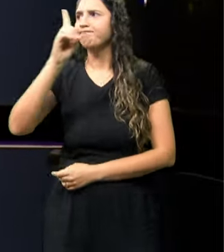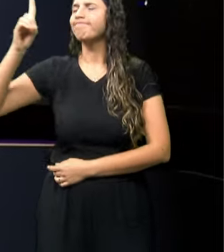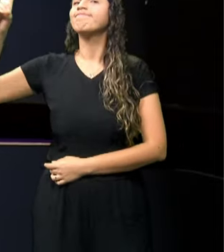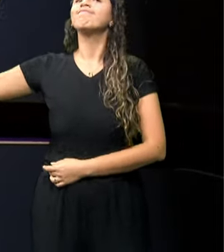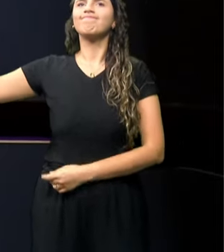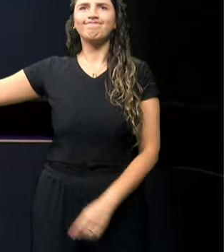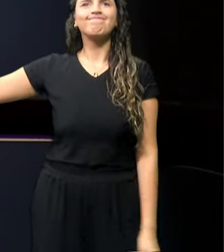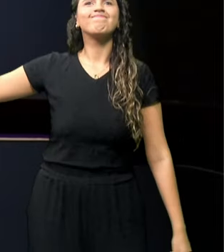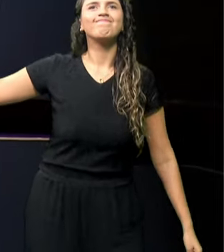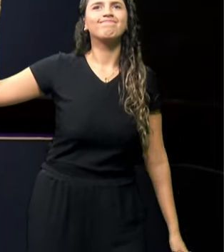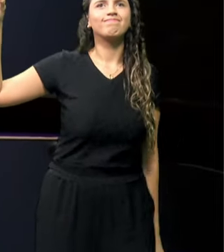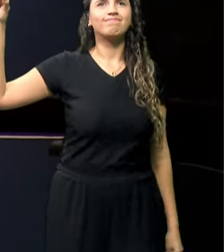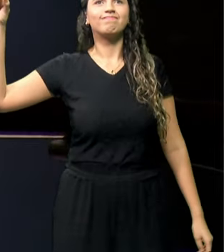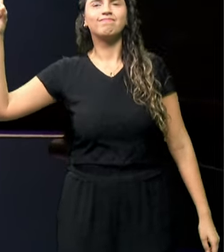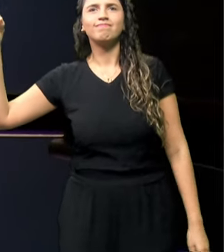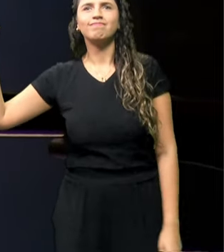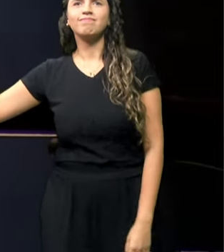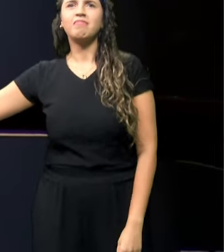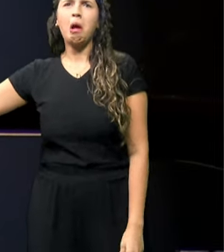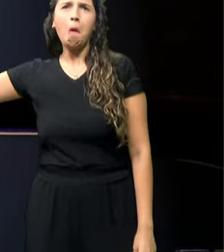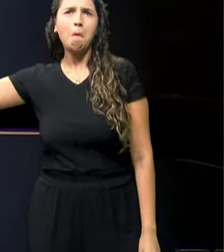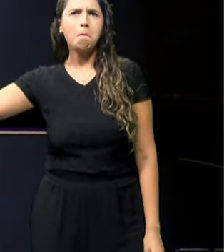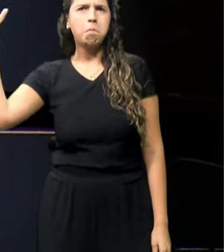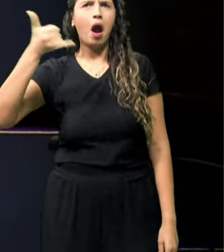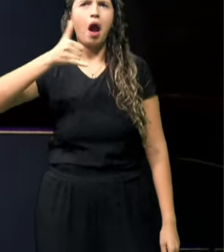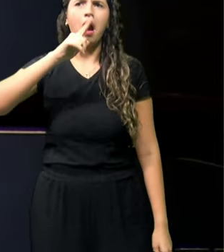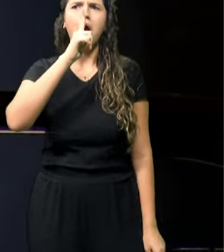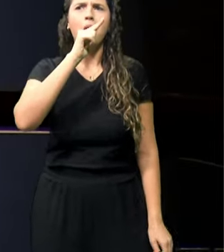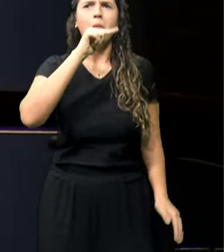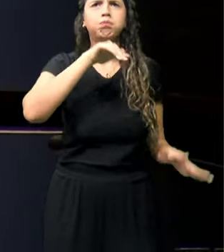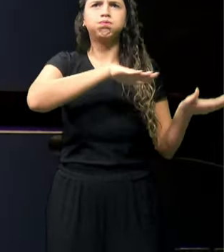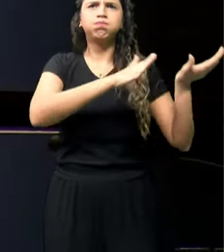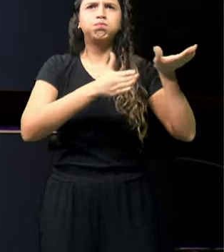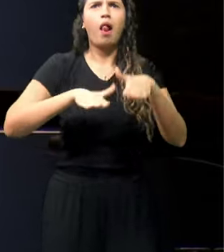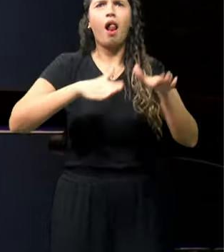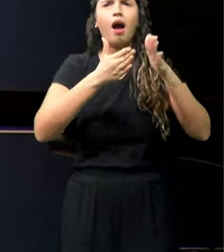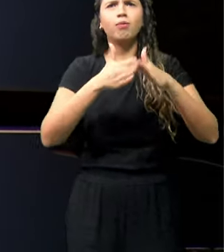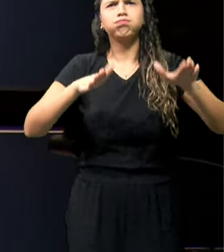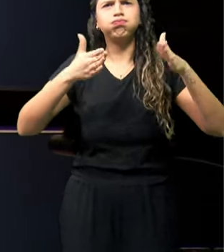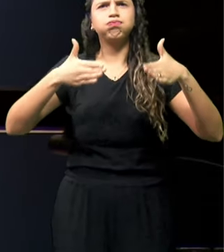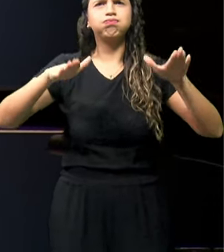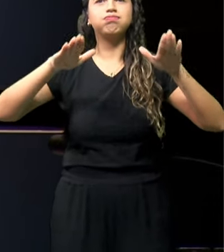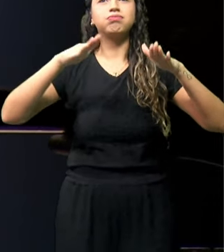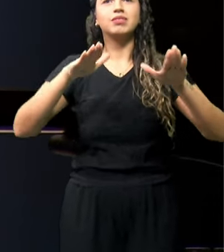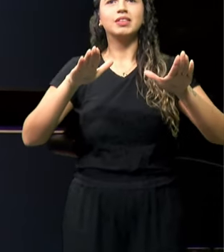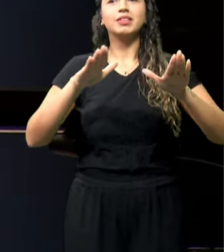Deus, voz de muitas águas, no céu é o